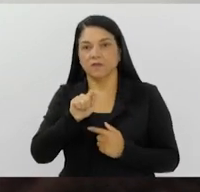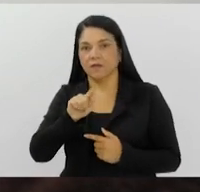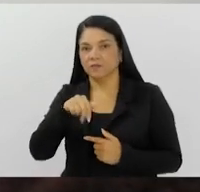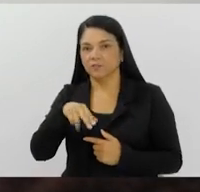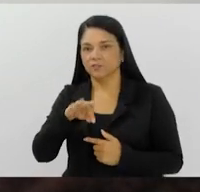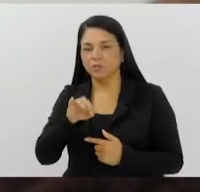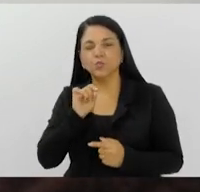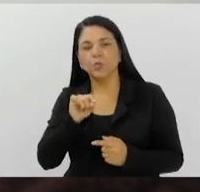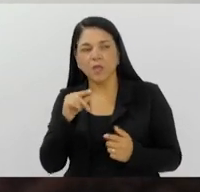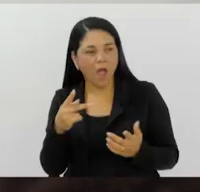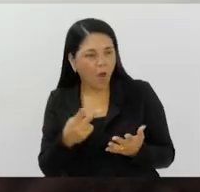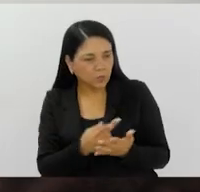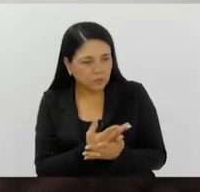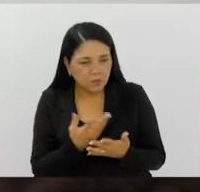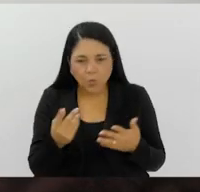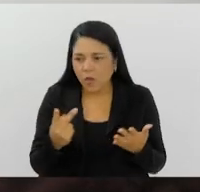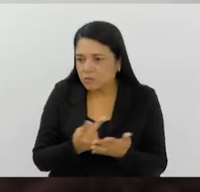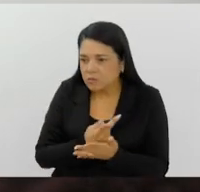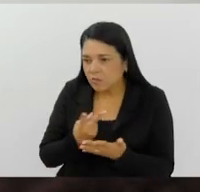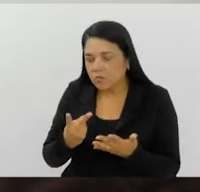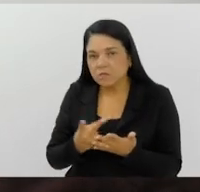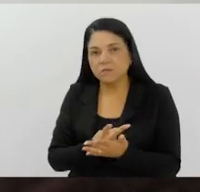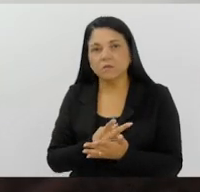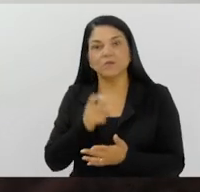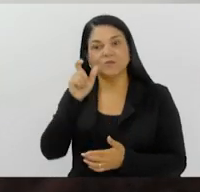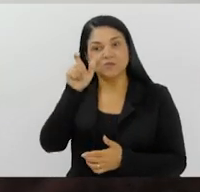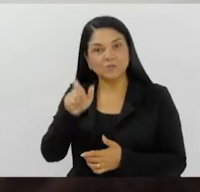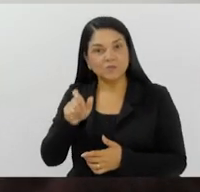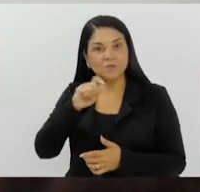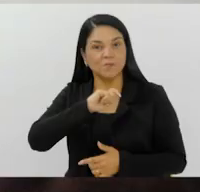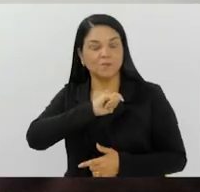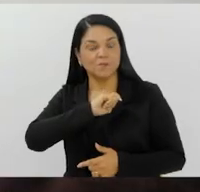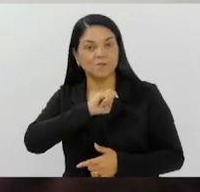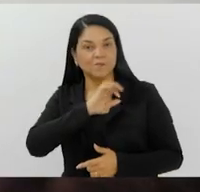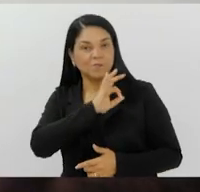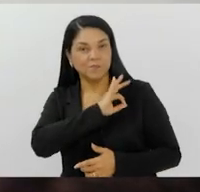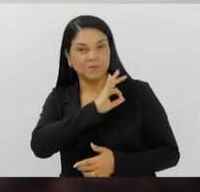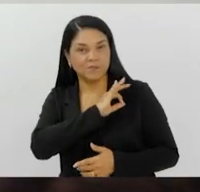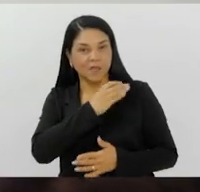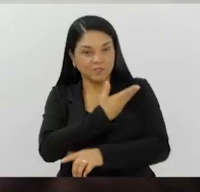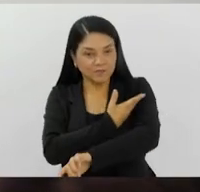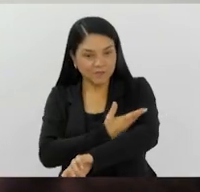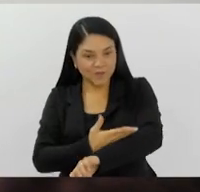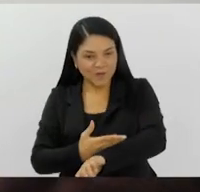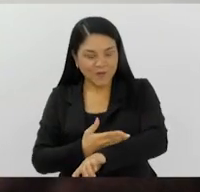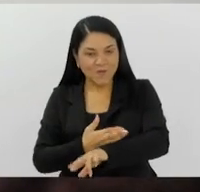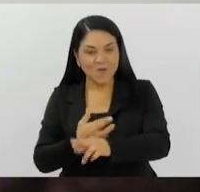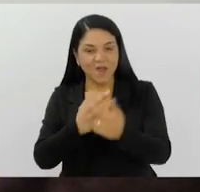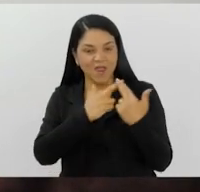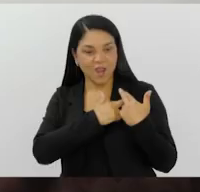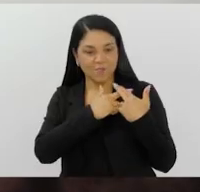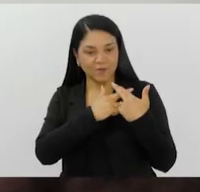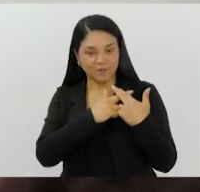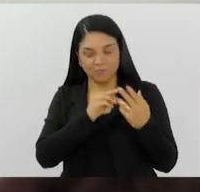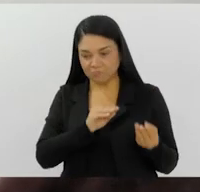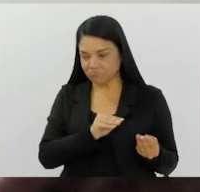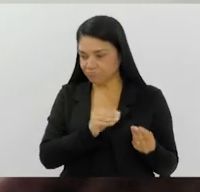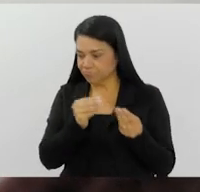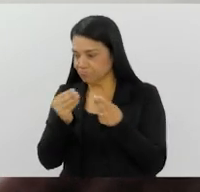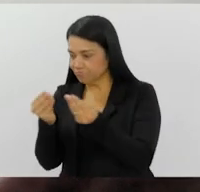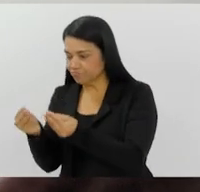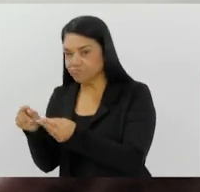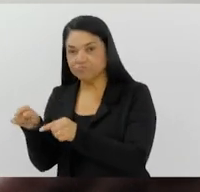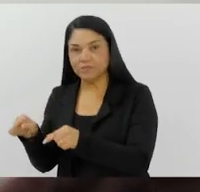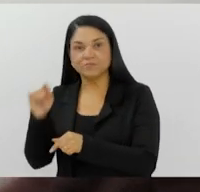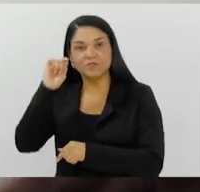tá acontecendo e tal os policiais brancos passaram a responsabilidade da abordagem pro policial negro e os brancos foram